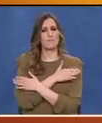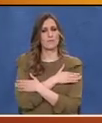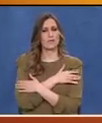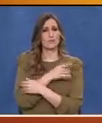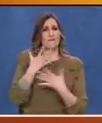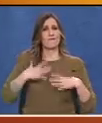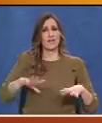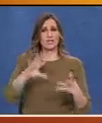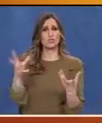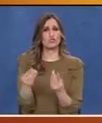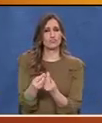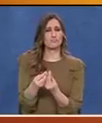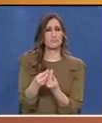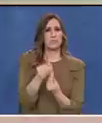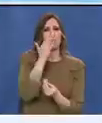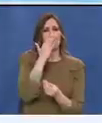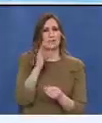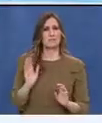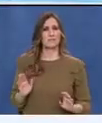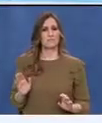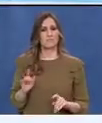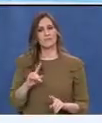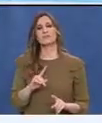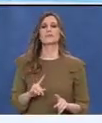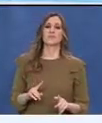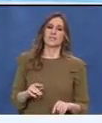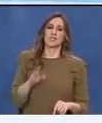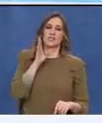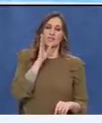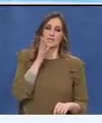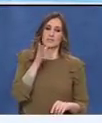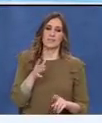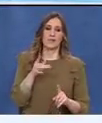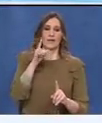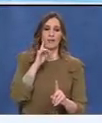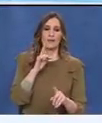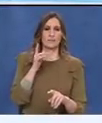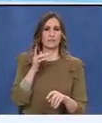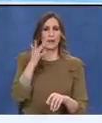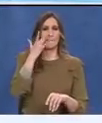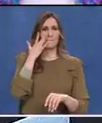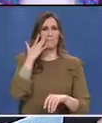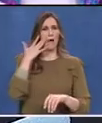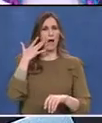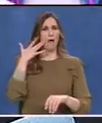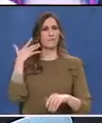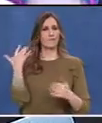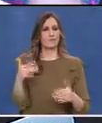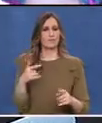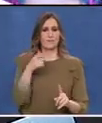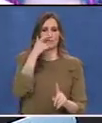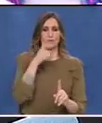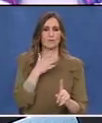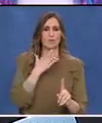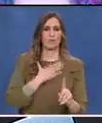diferença com um a menos eu vou arranjar várias vezes em tamandaré pegou a maio que eu